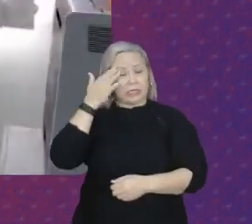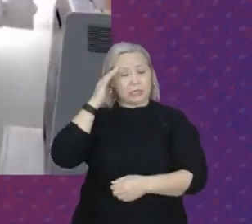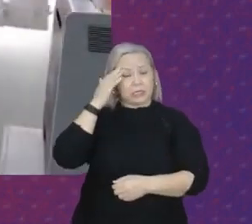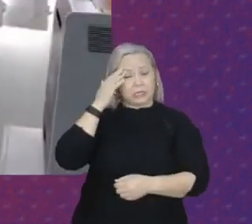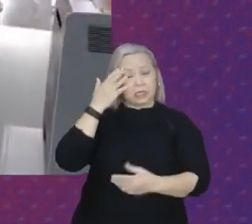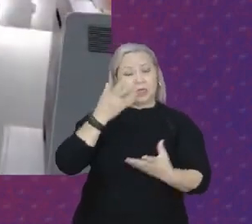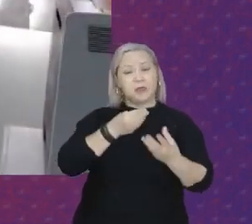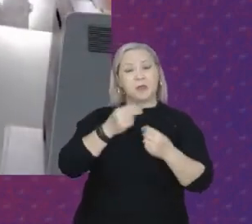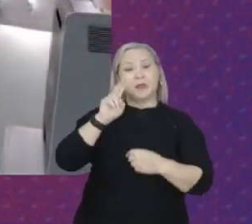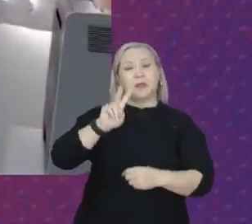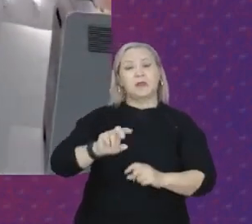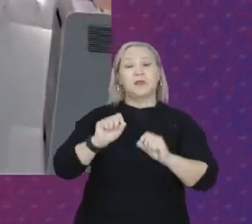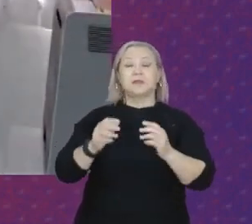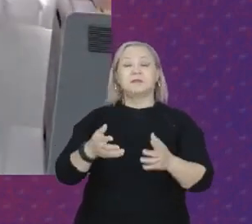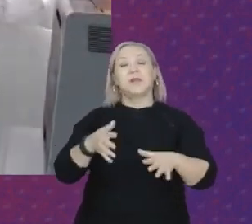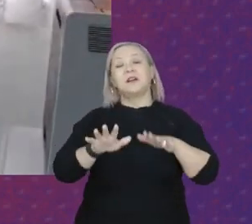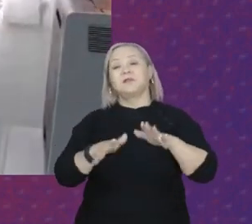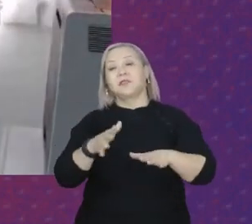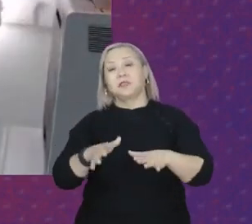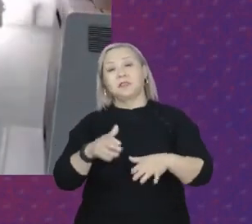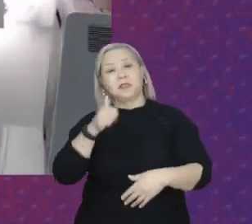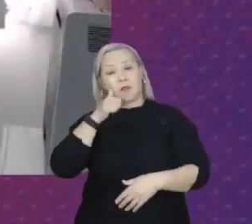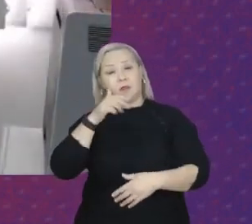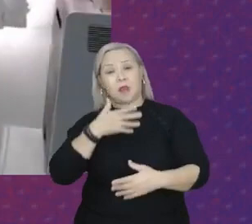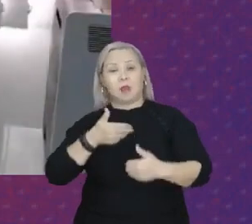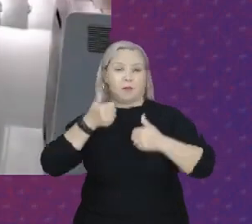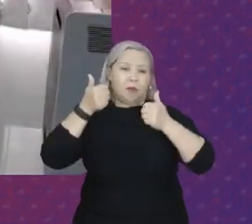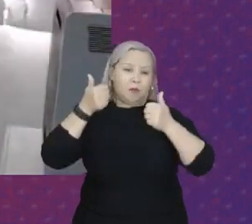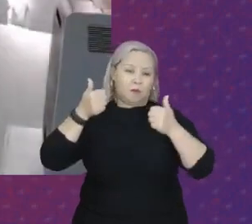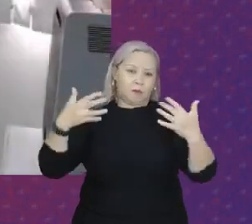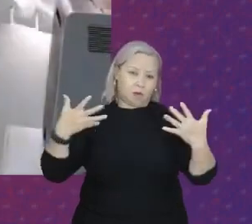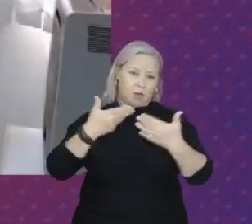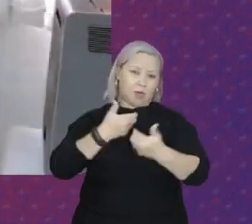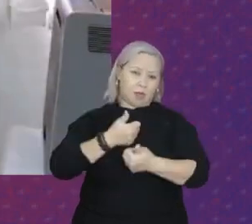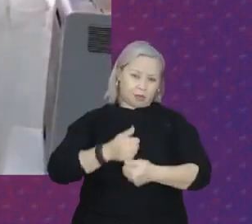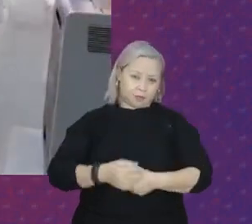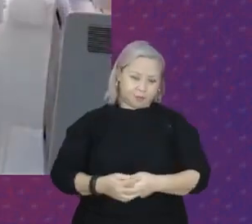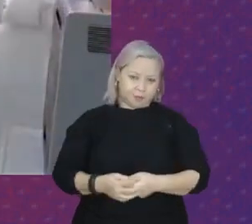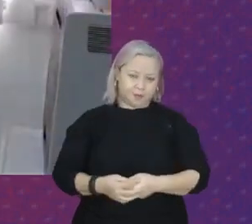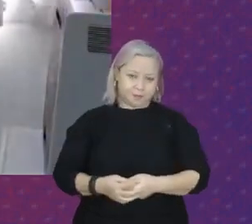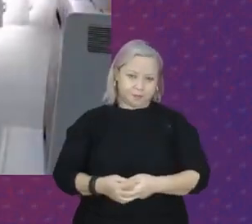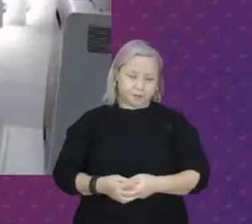ela pode ser melhor qualificada para tal. Bom,